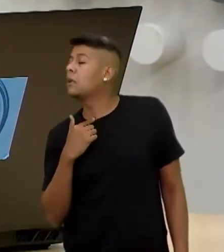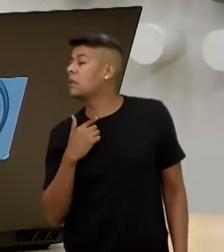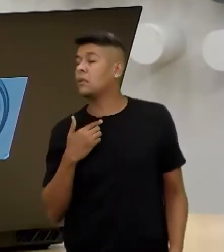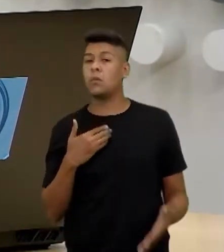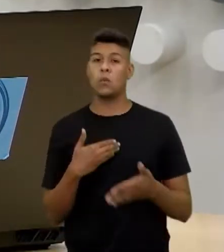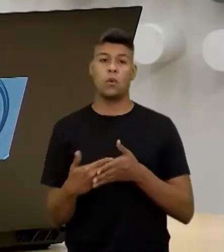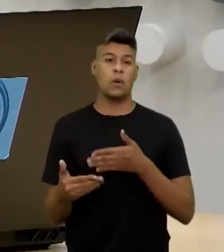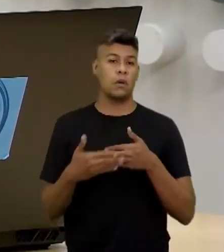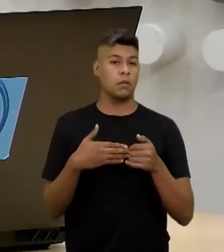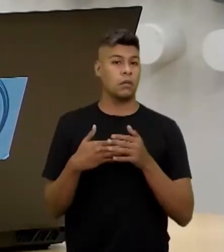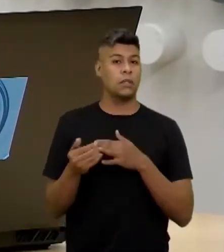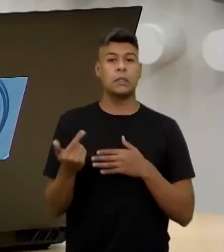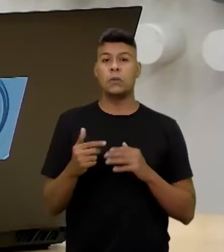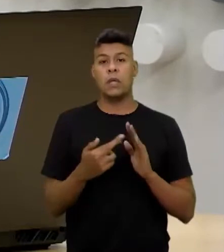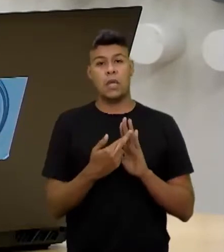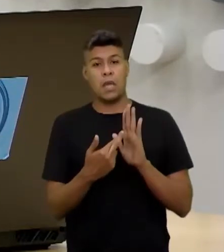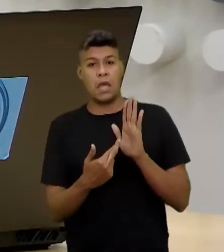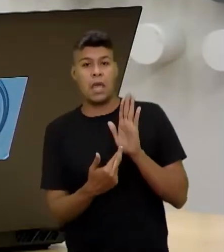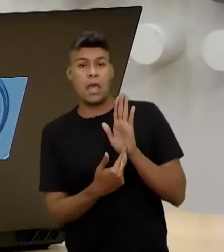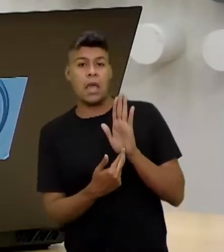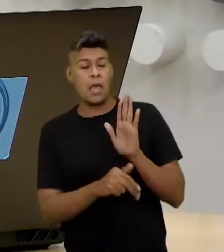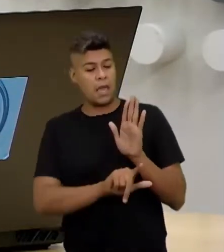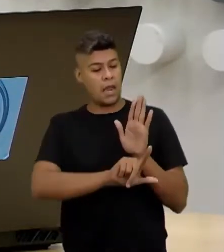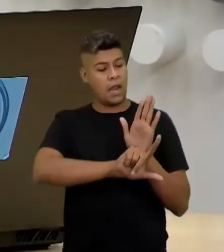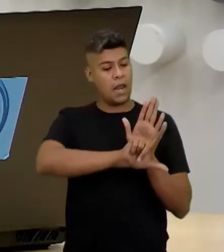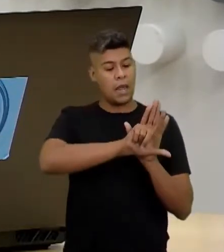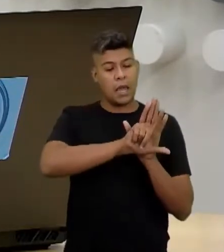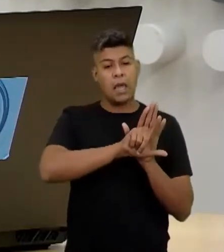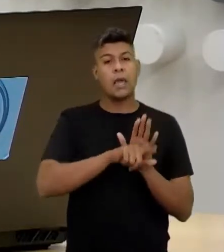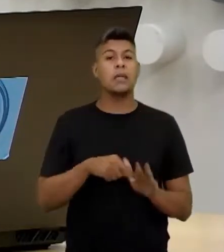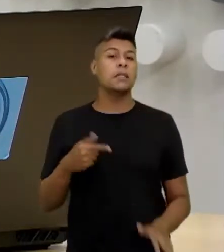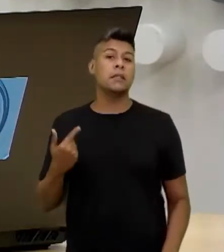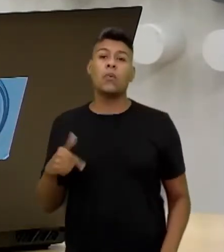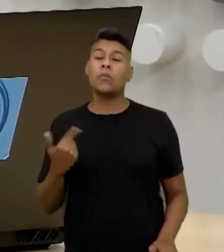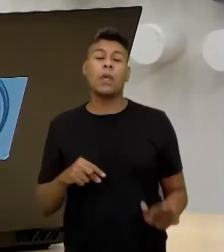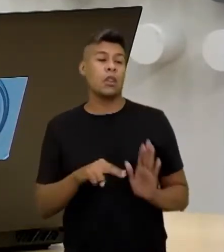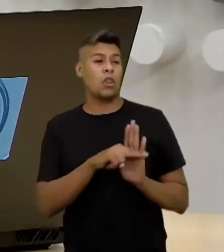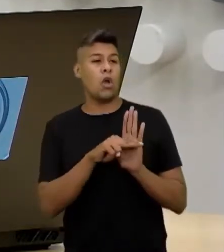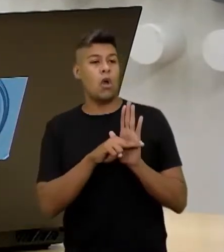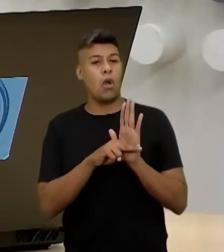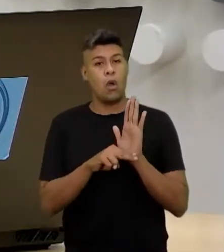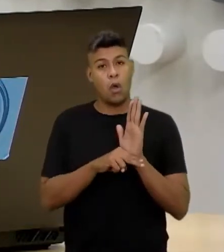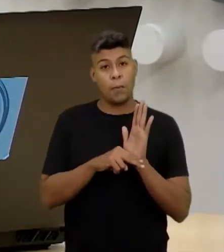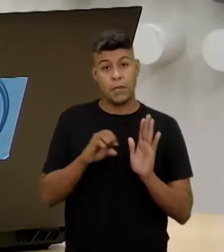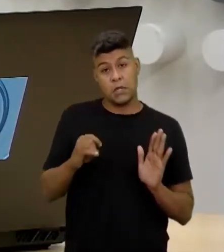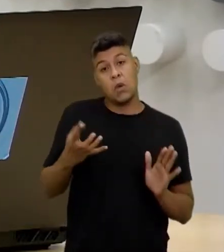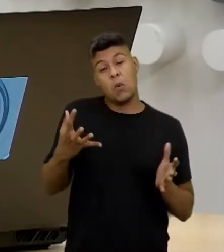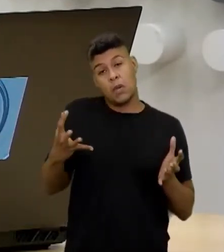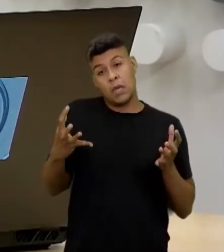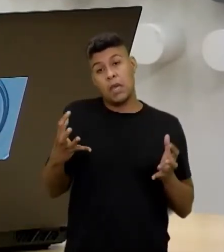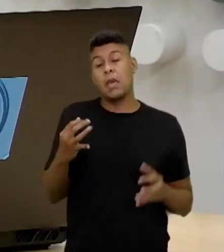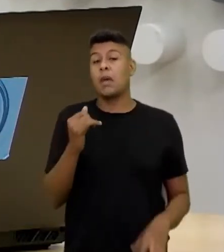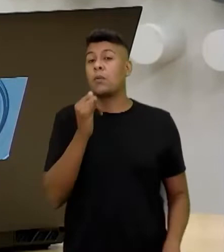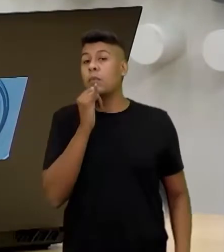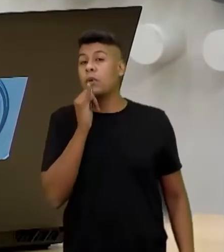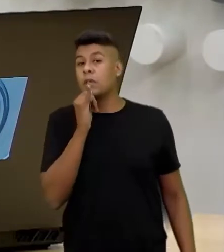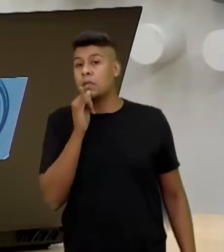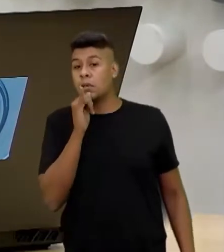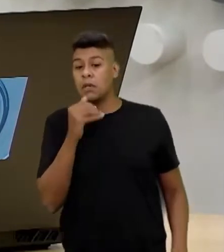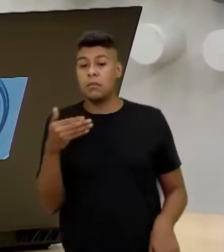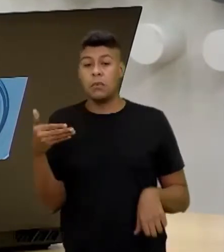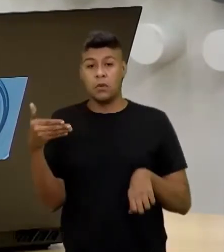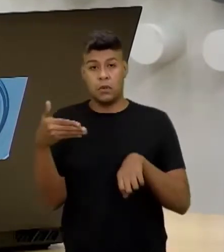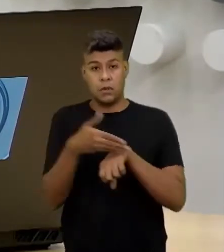queria Sem Regras sem muita lei regra Norma E assim se eu quisesse por exemplo